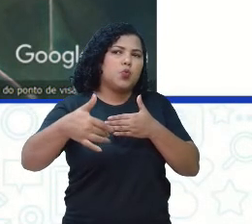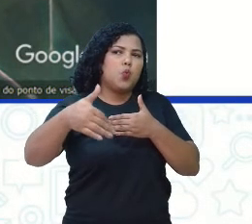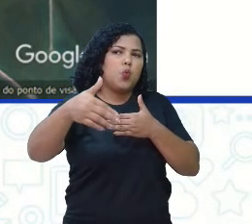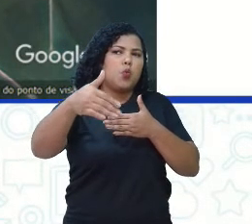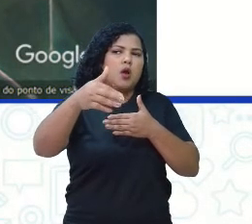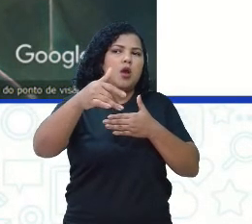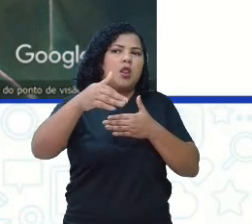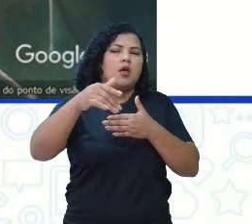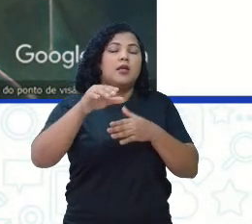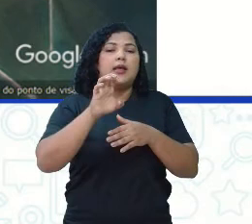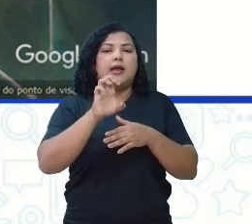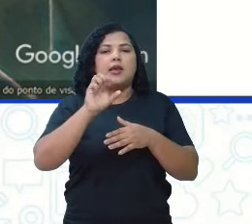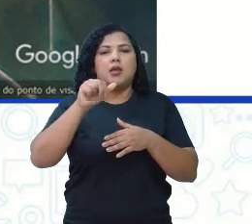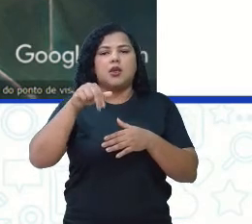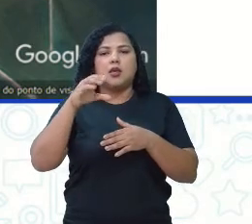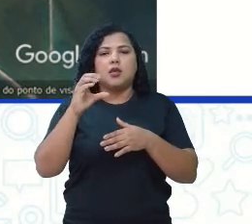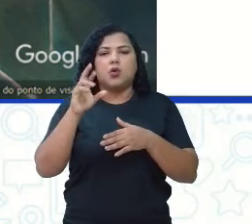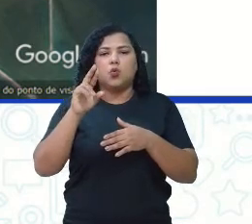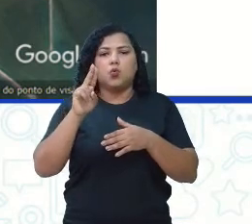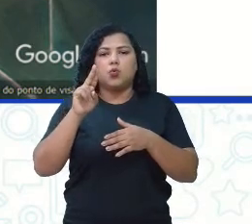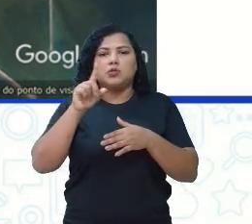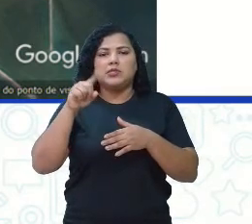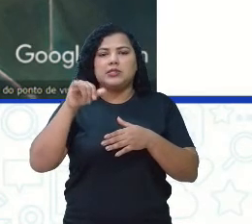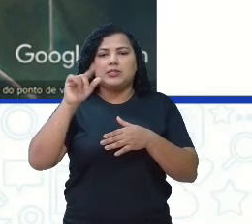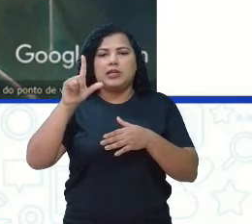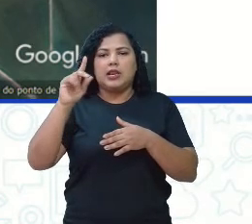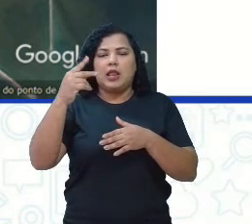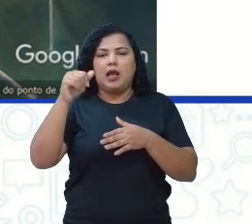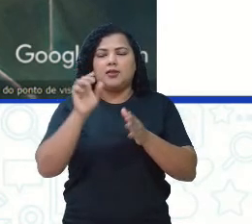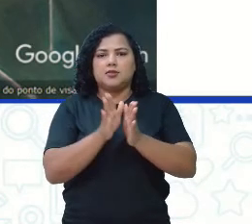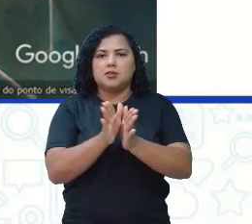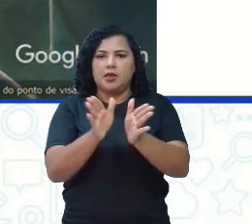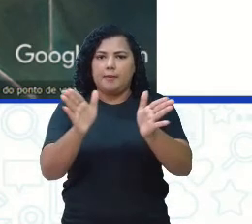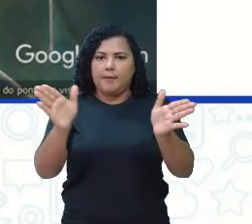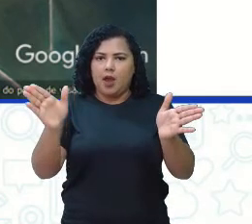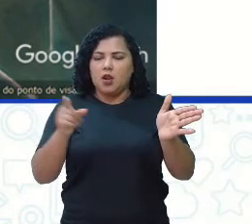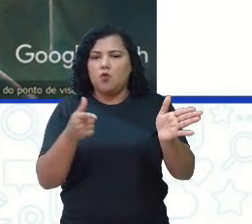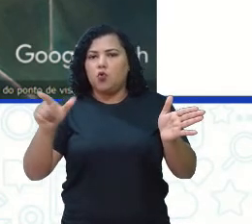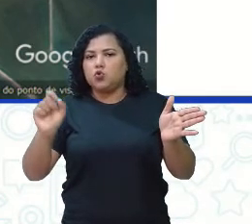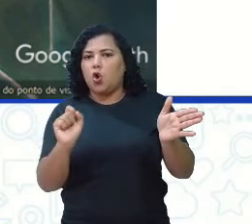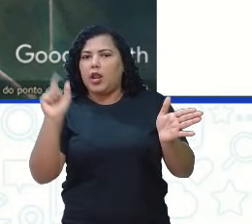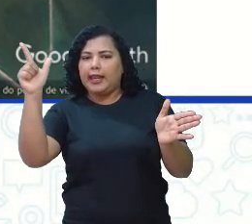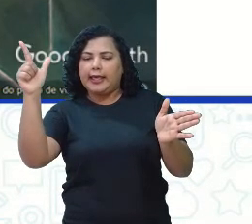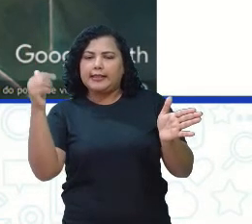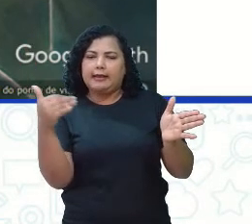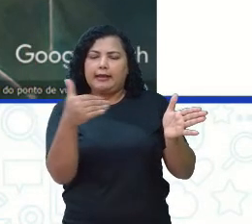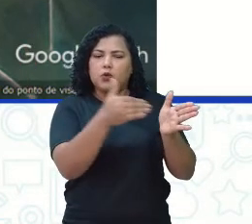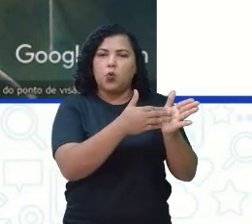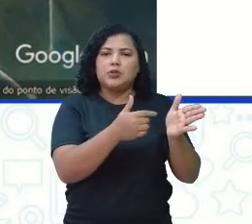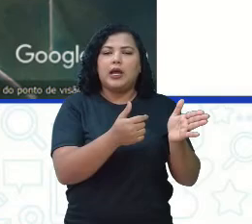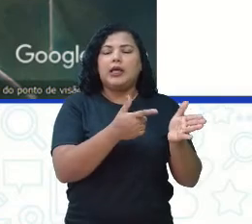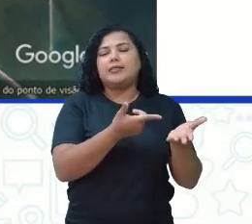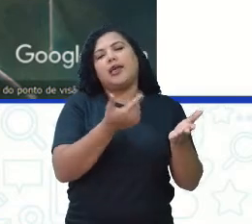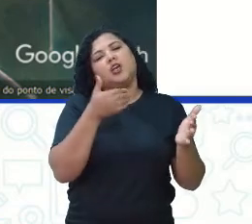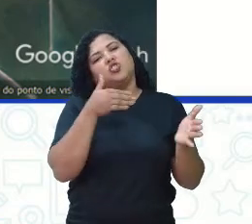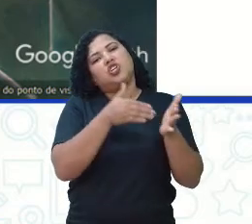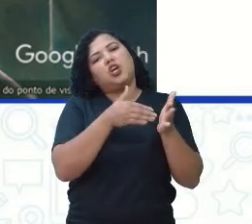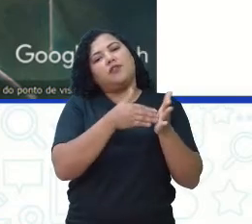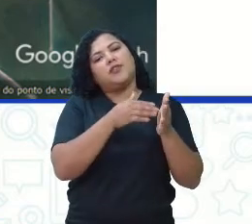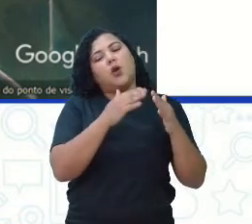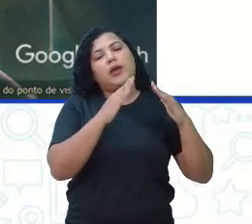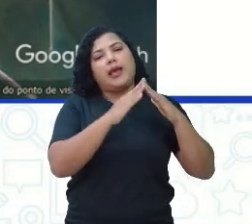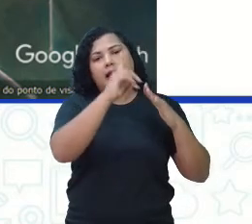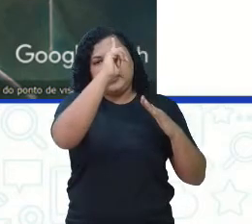Encruzilhada ele vai se separar, uma linha vai para Olinda e a outra segue para Tamarineira, Mangueira, até ter o destino final em